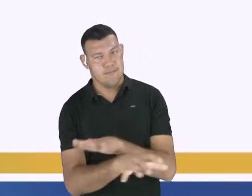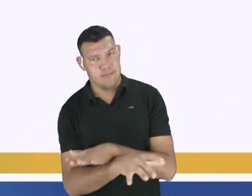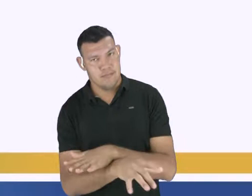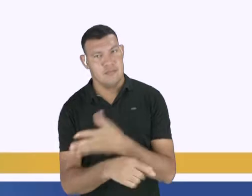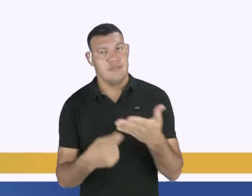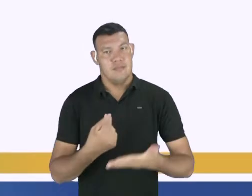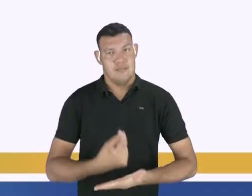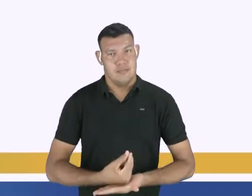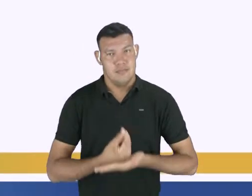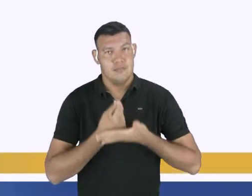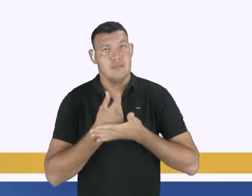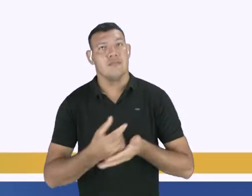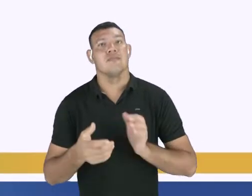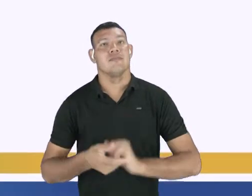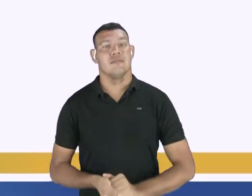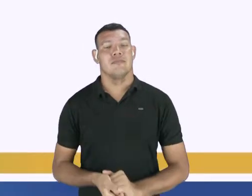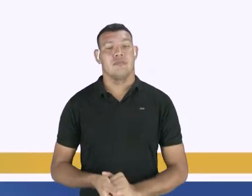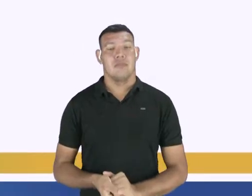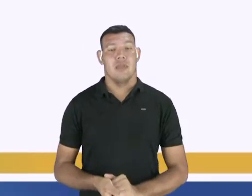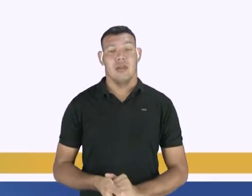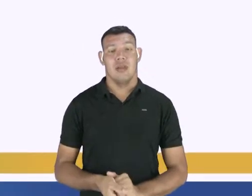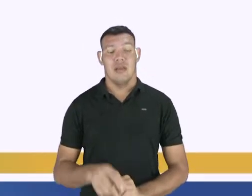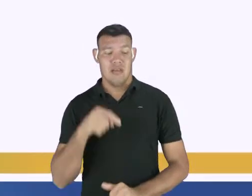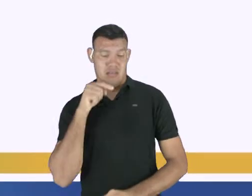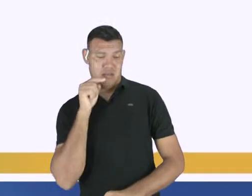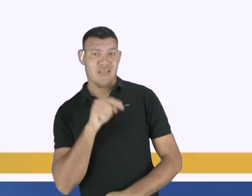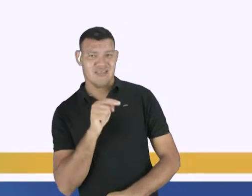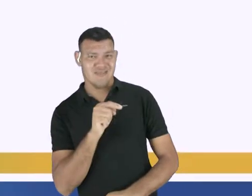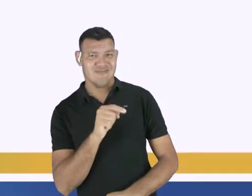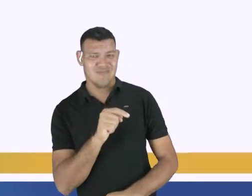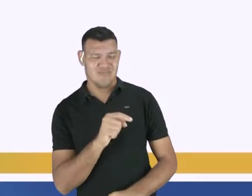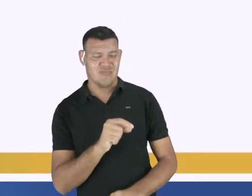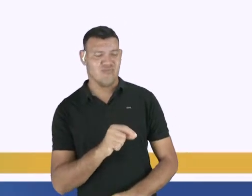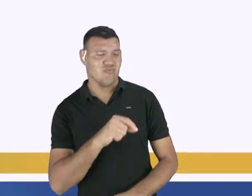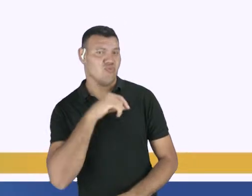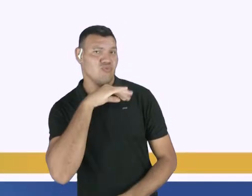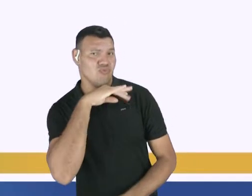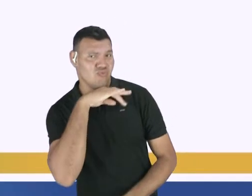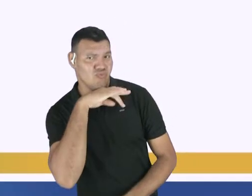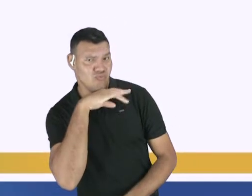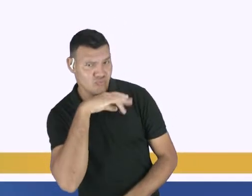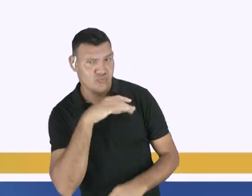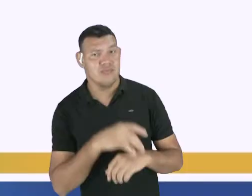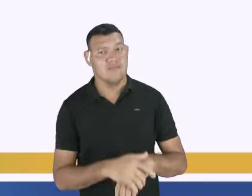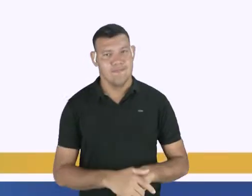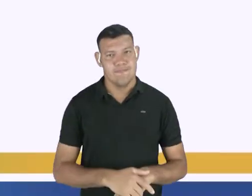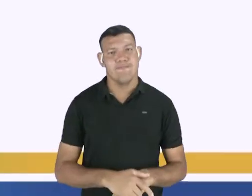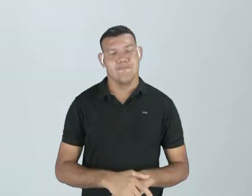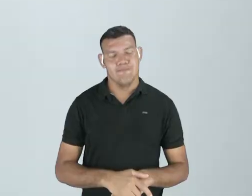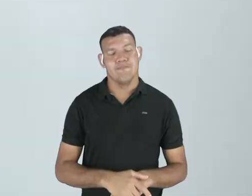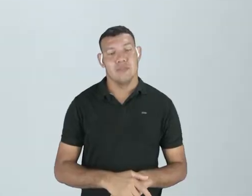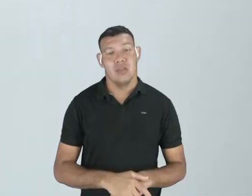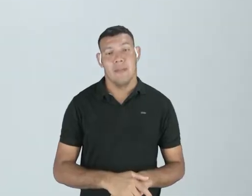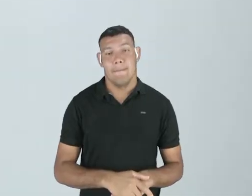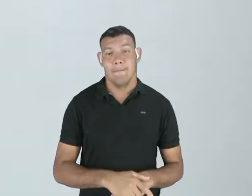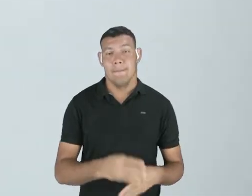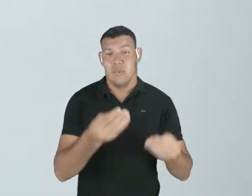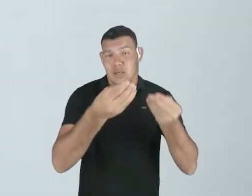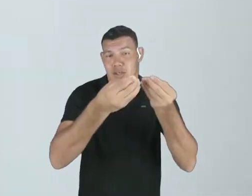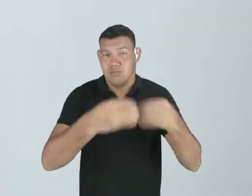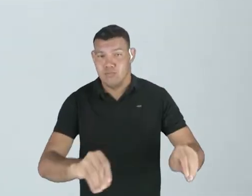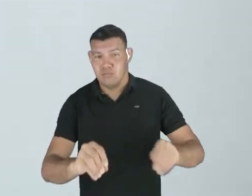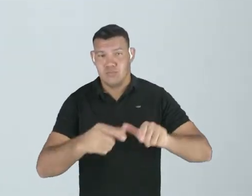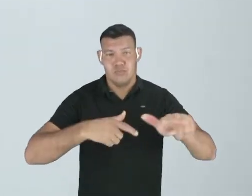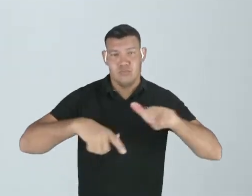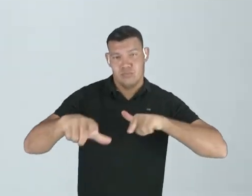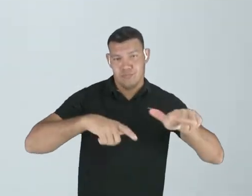intelectuais socialistas acreditavam que o capitalismo era a fonte de todos os males que assolavam o proletariado. Então,